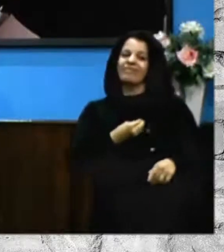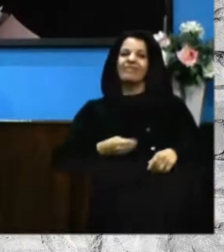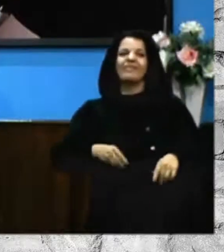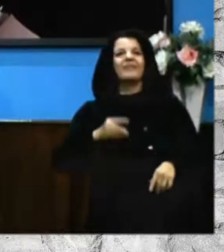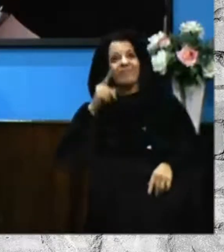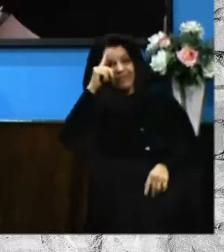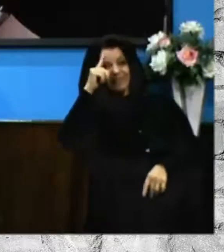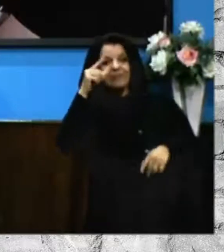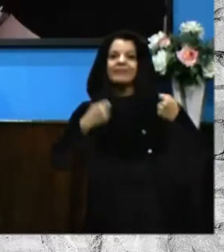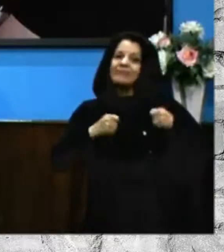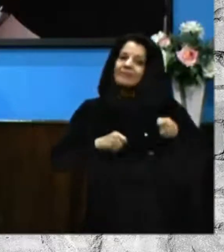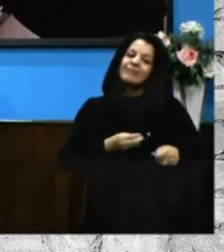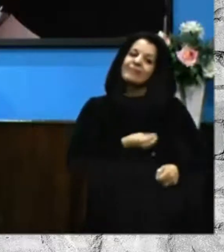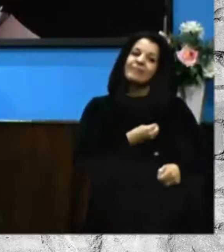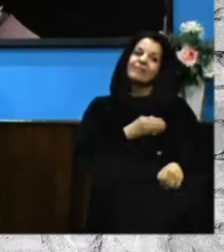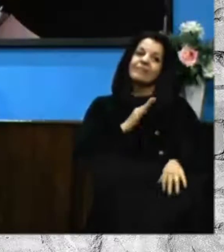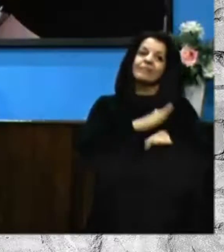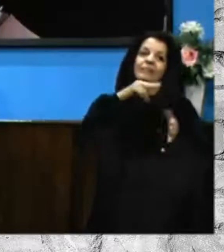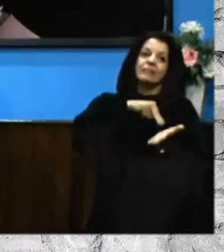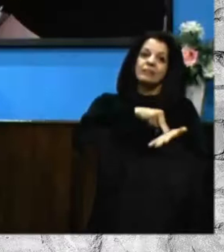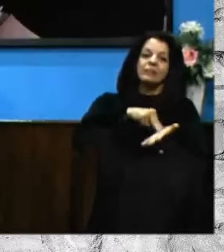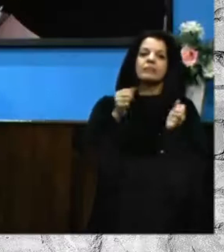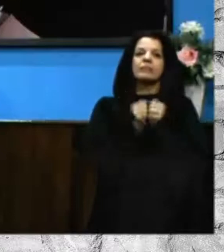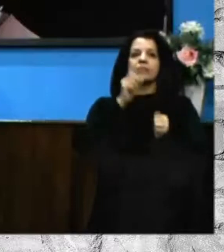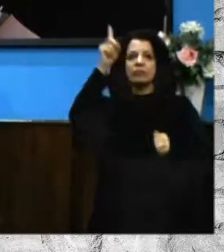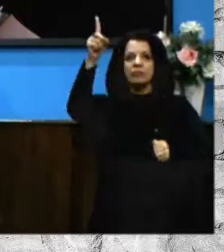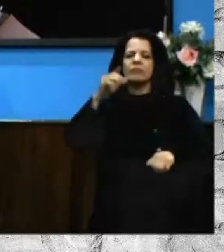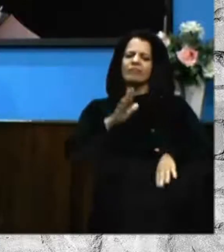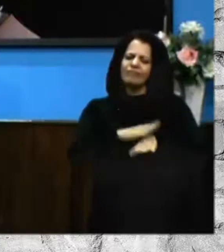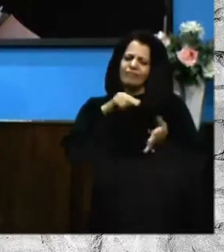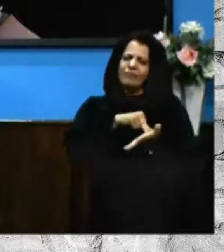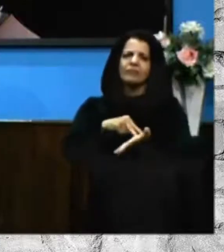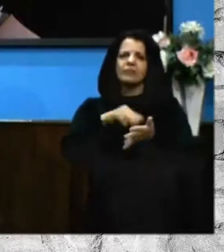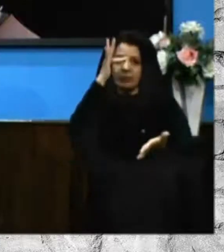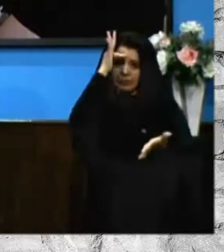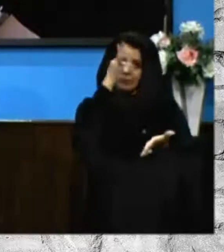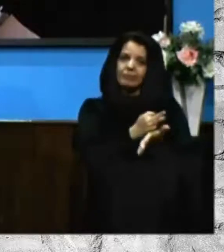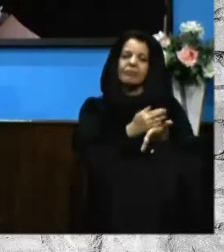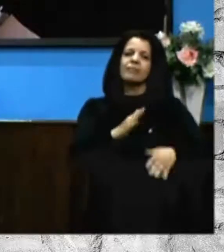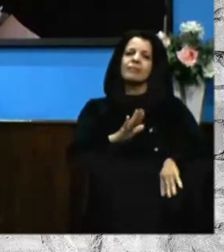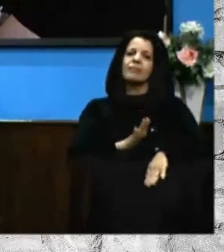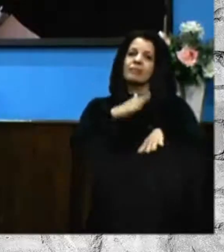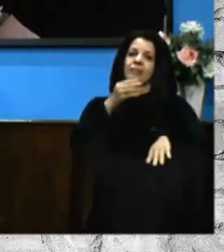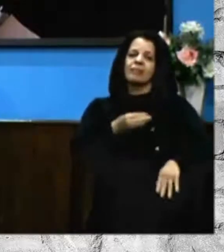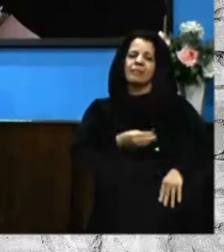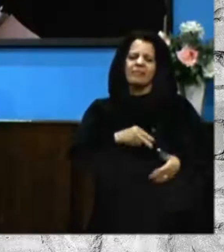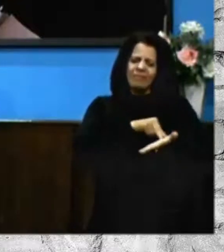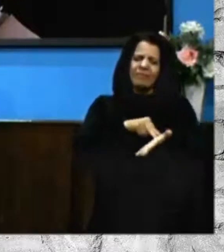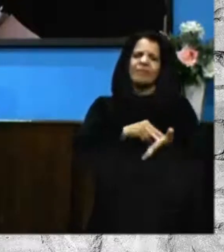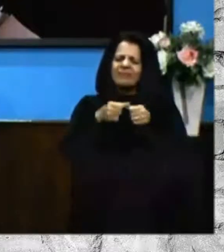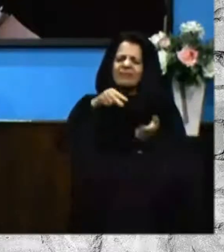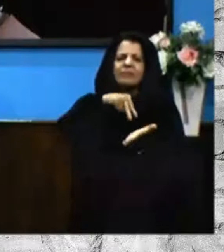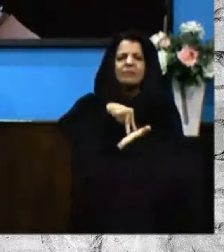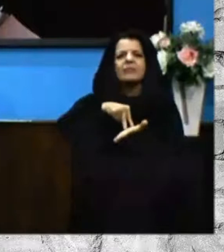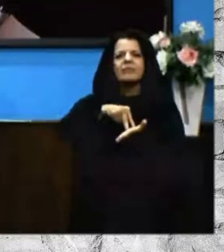precisamos ficar mais firmes com Deus, mais firmes na fé, mais firmes na nossa vida devocional,